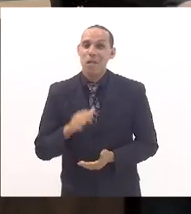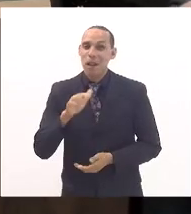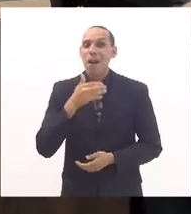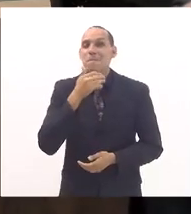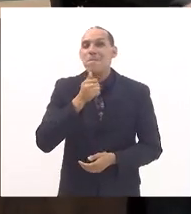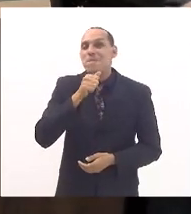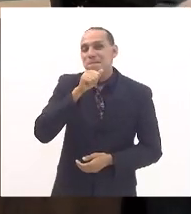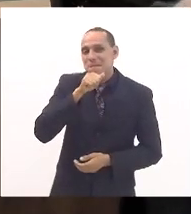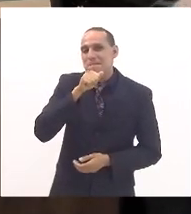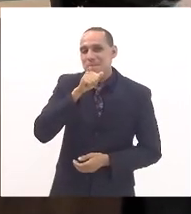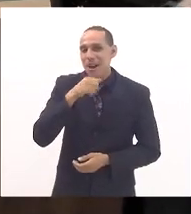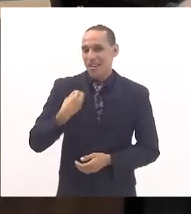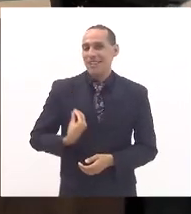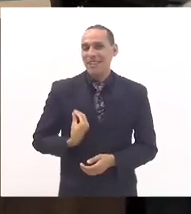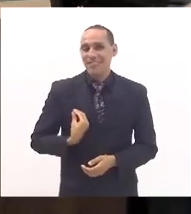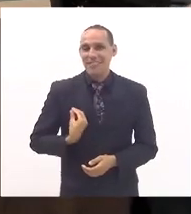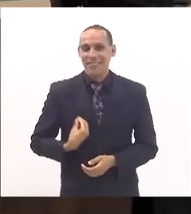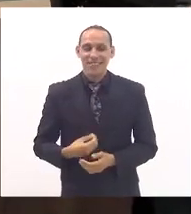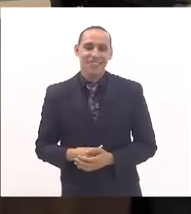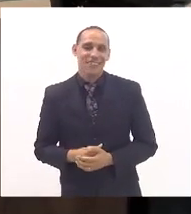lá.